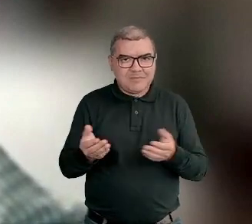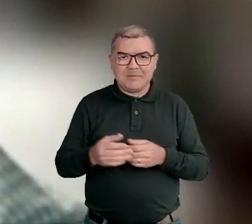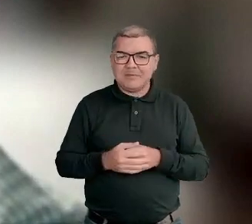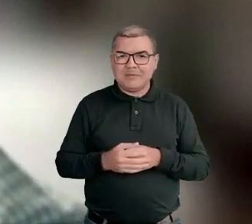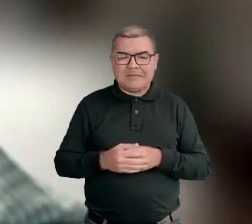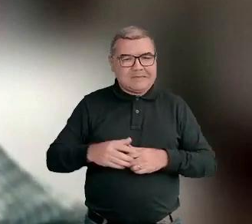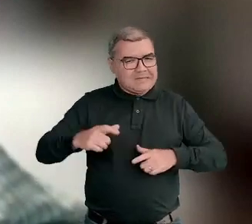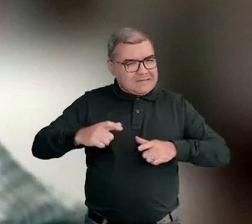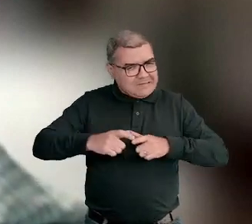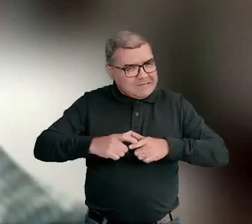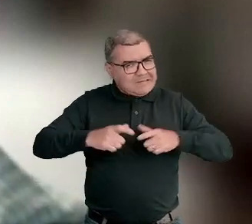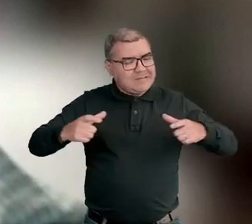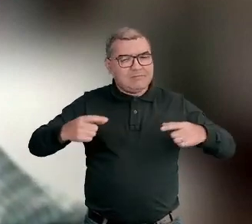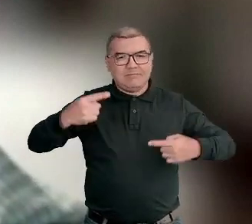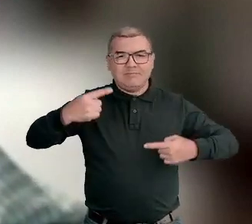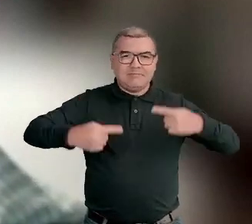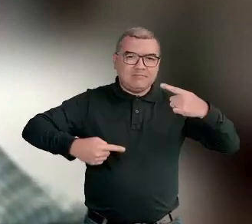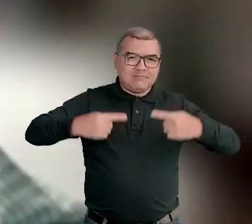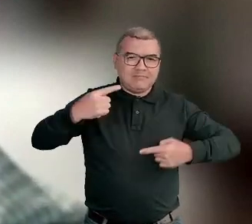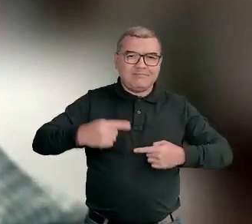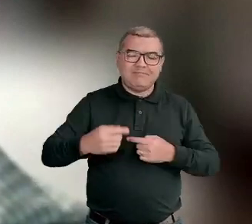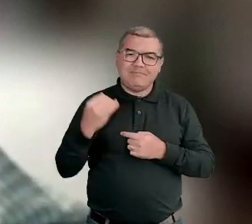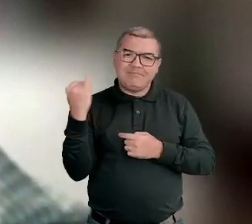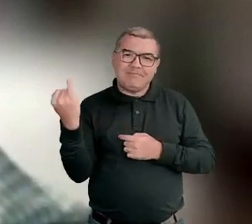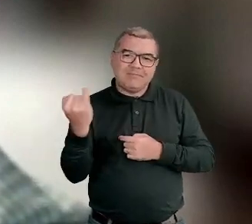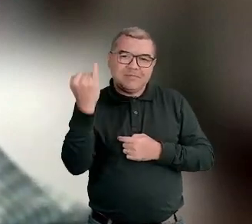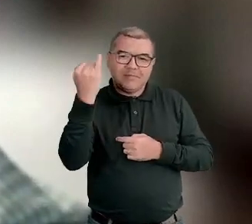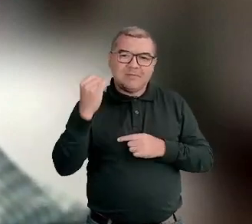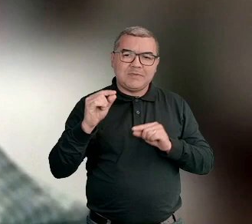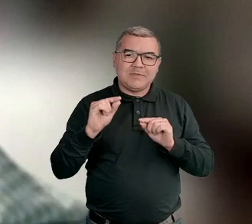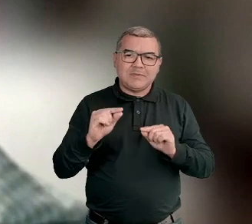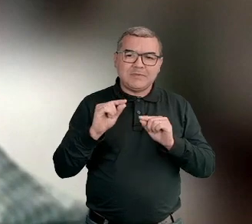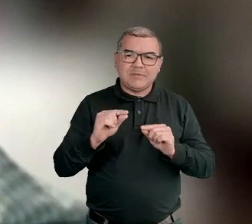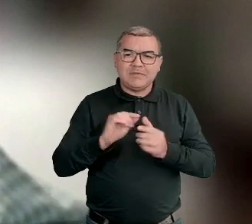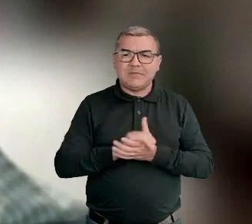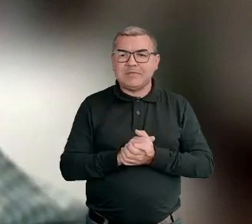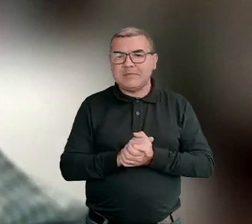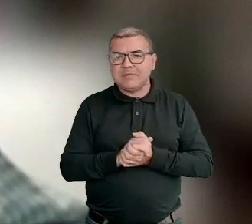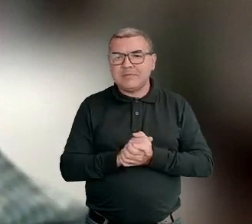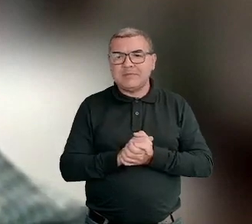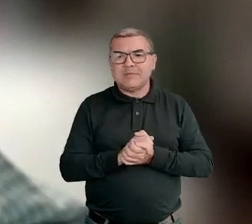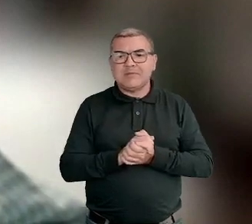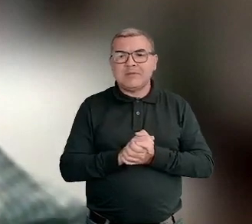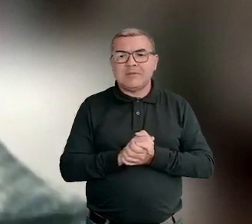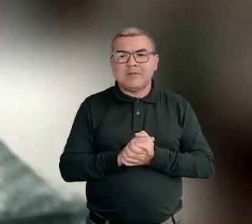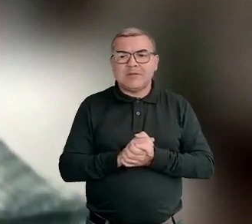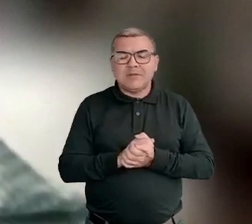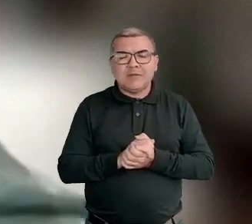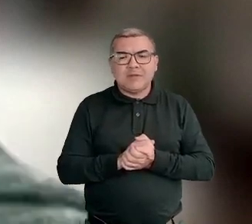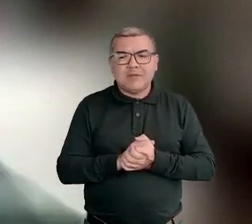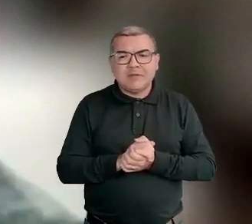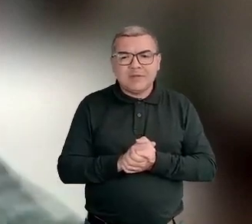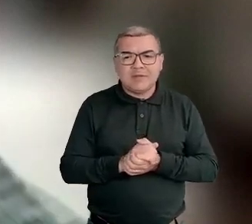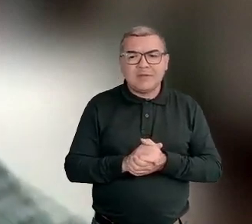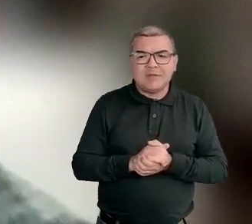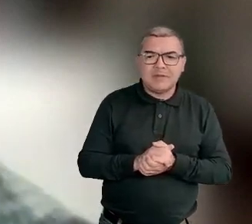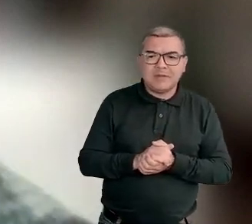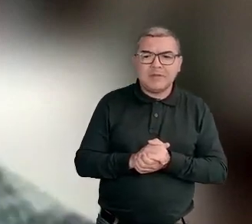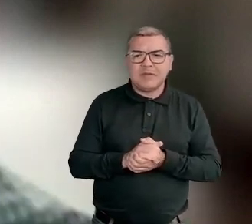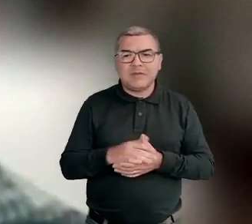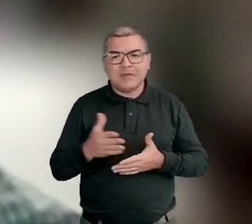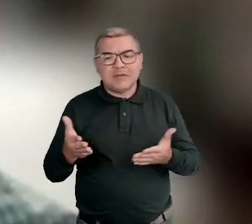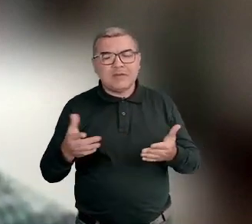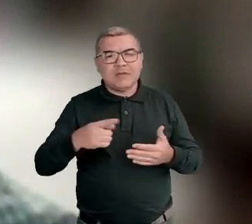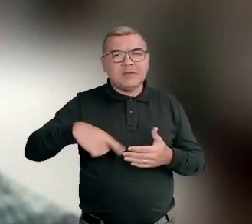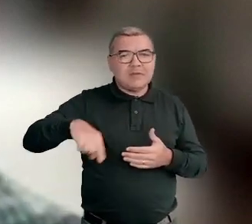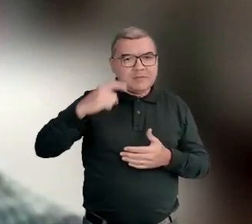ampla discussão ao longo de todo o dia de tudo que é importante para a gente poder transformar o sistema de saúde em alguma coisa que